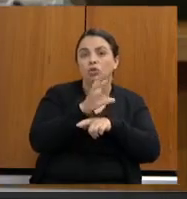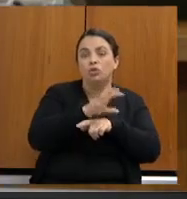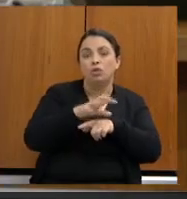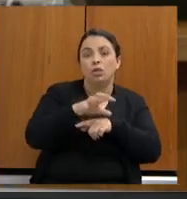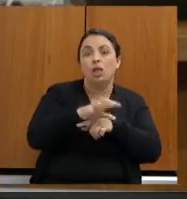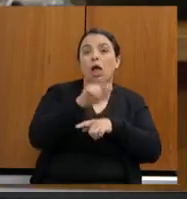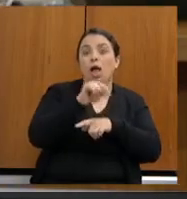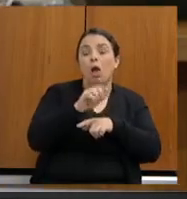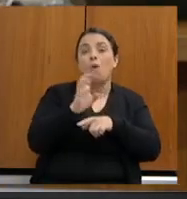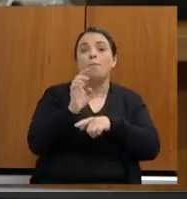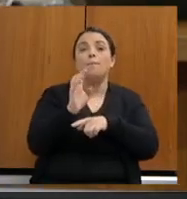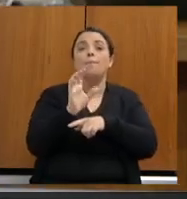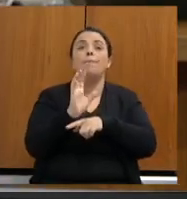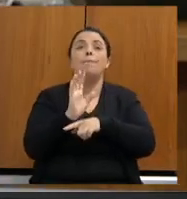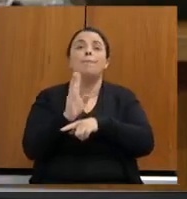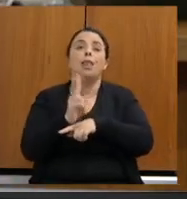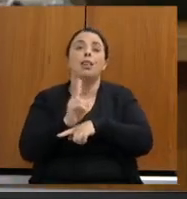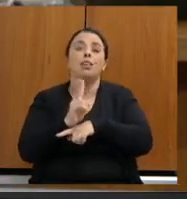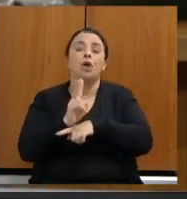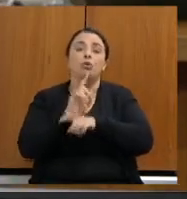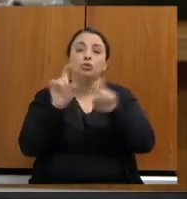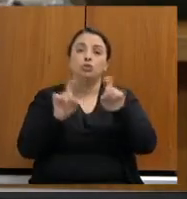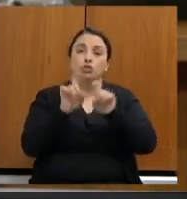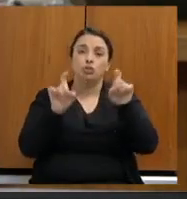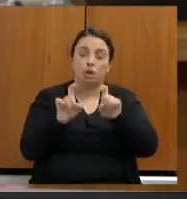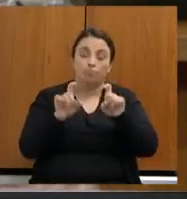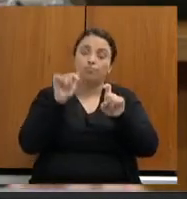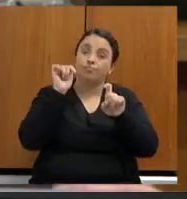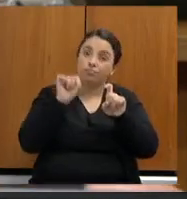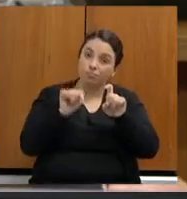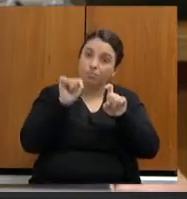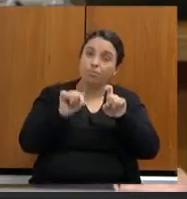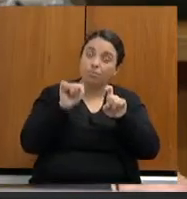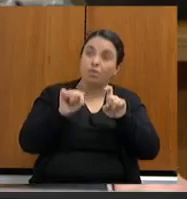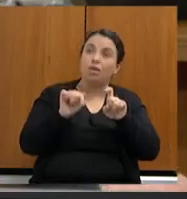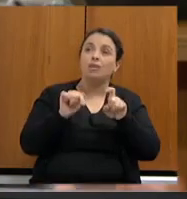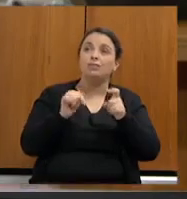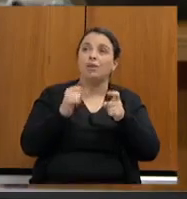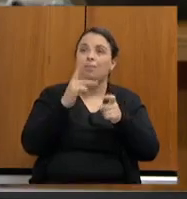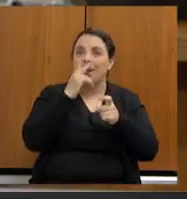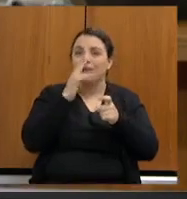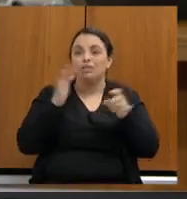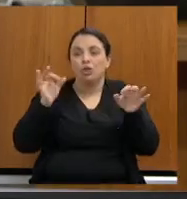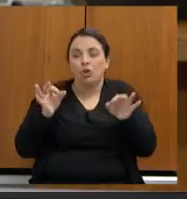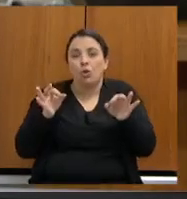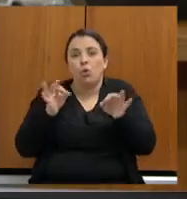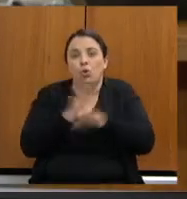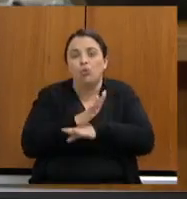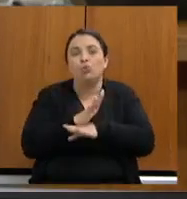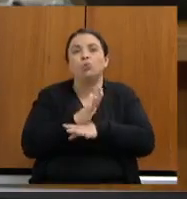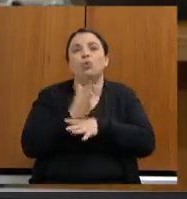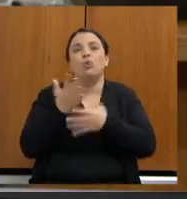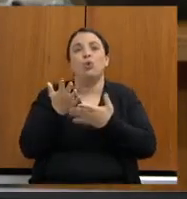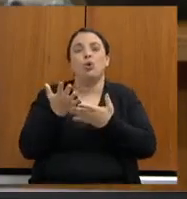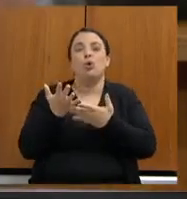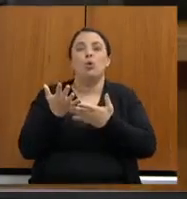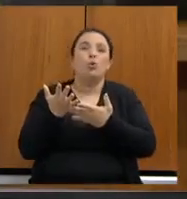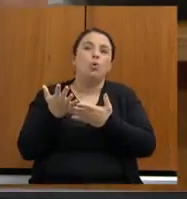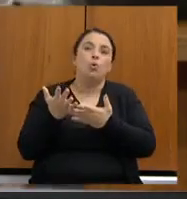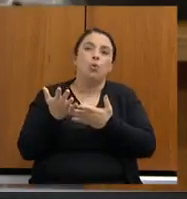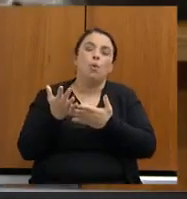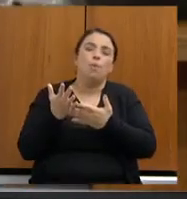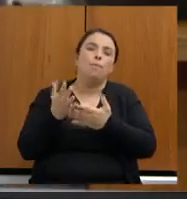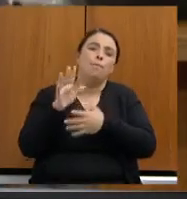digital Esse é o digamos assim um antídoto para terminarmos com o hoje do plantão regionalizado